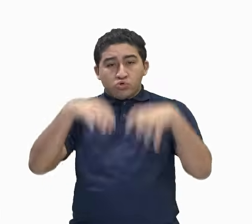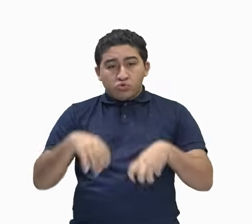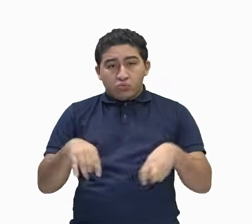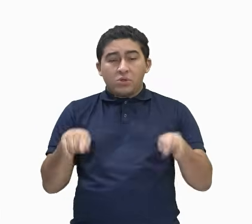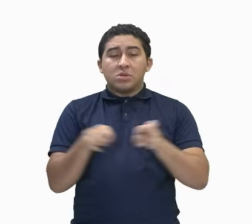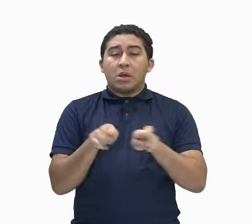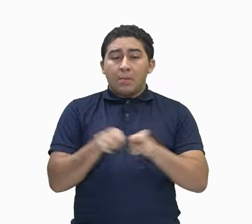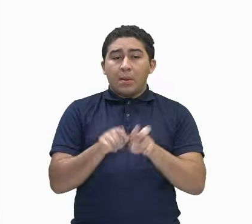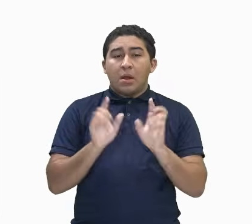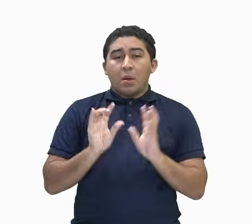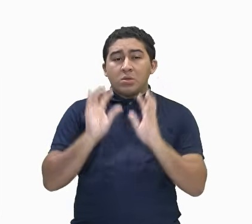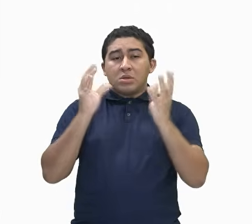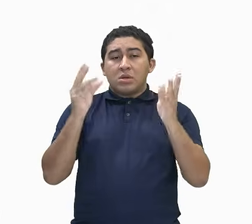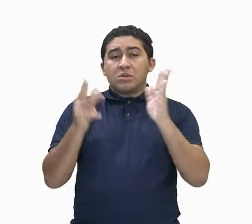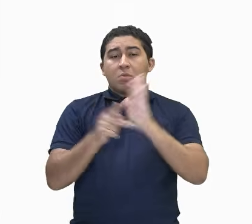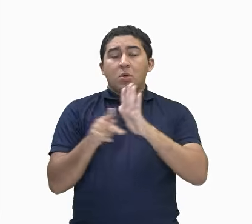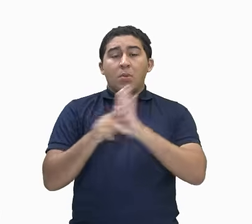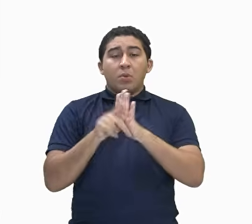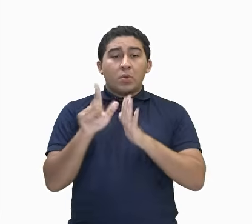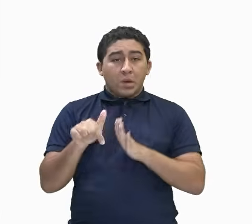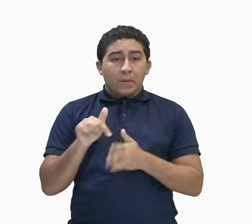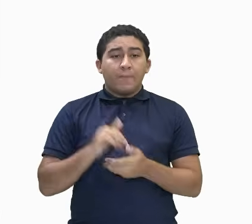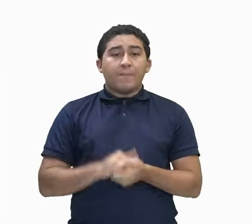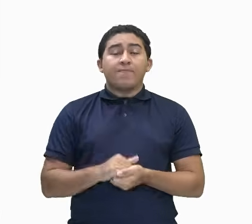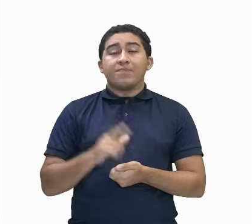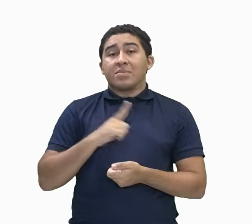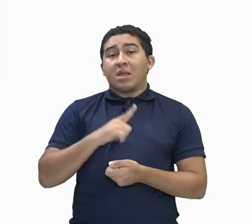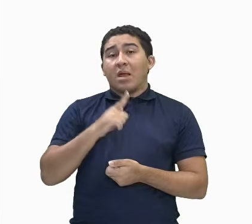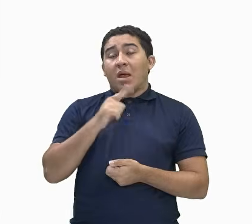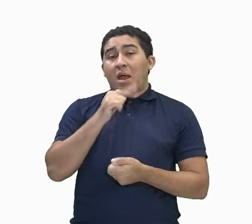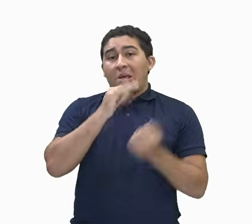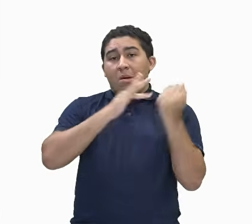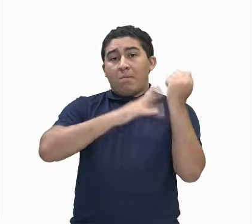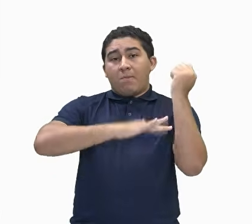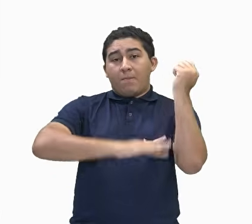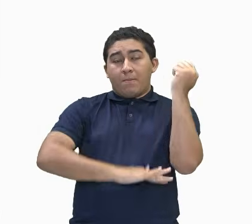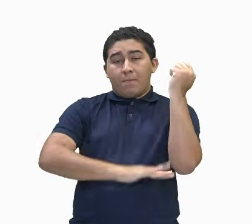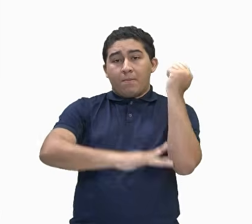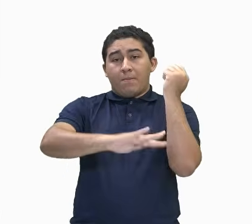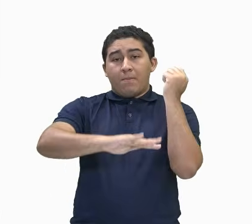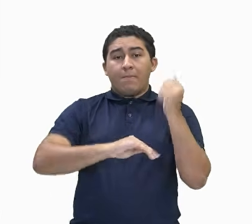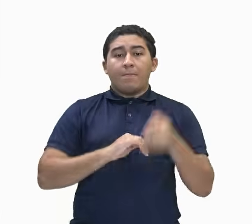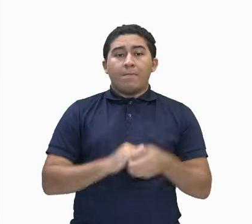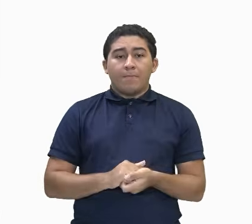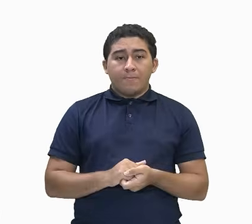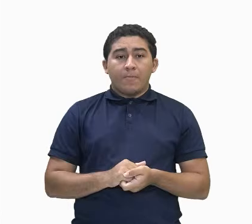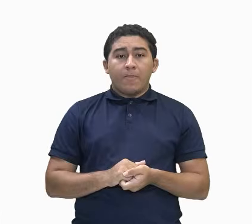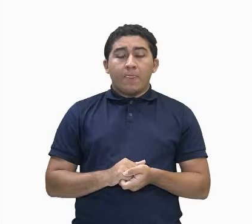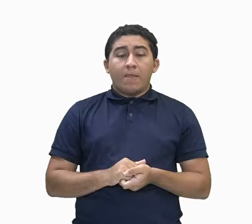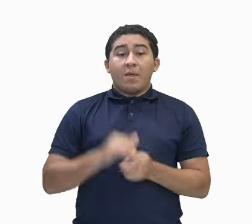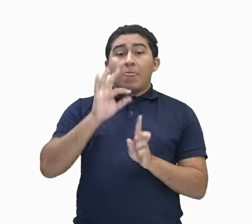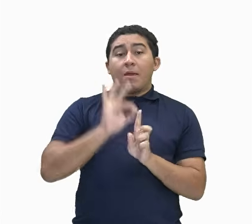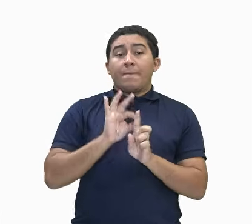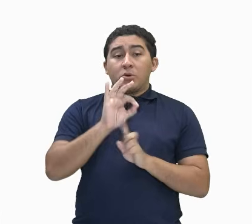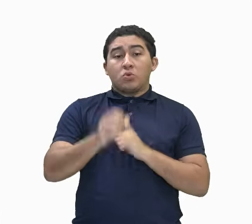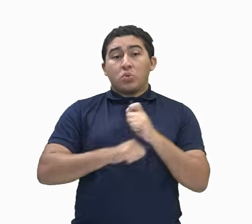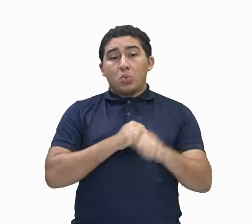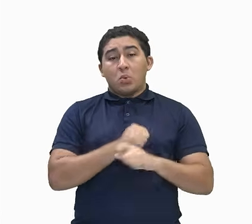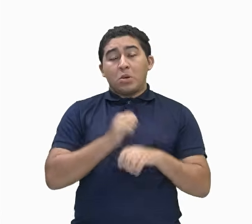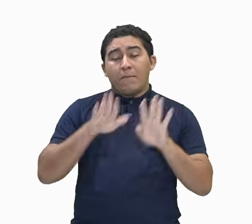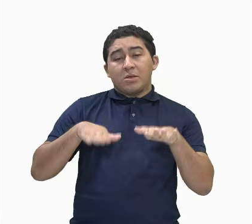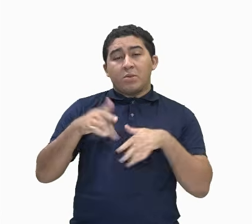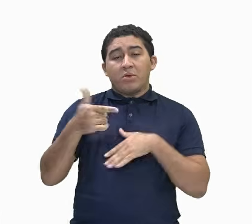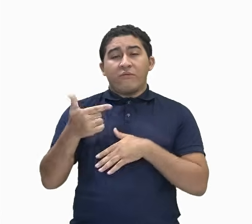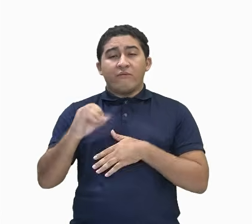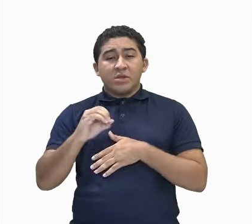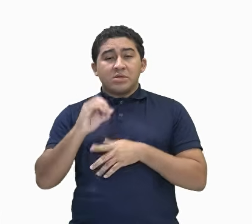chuva. E nesse período acaba tendo eventos de estiagem. As temperaturas médias anuais elas vão variar entre